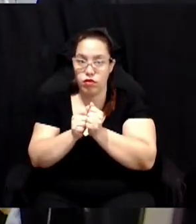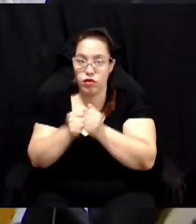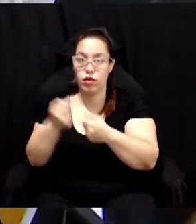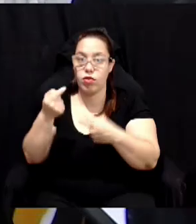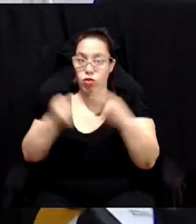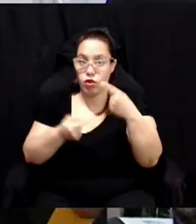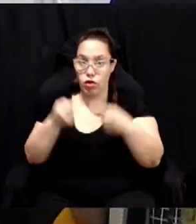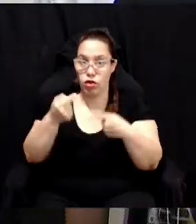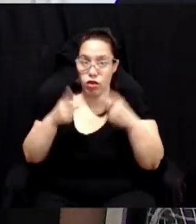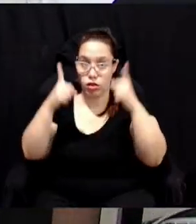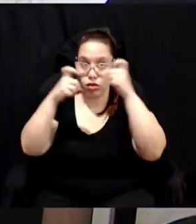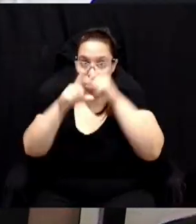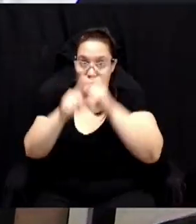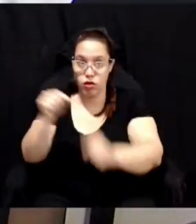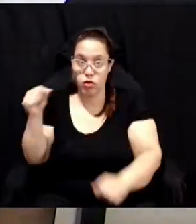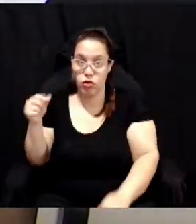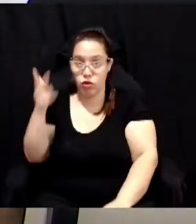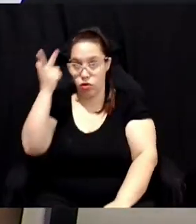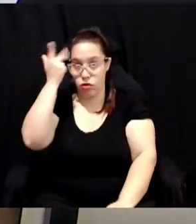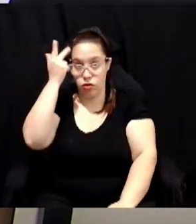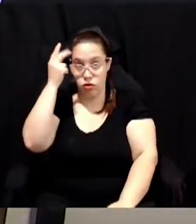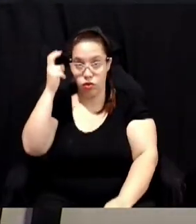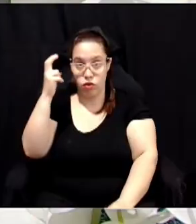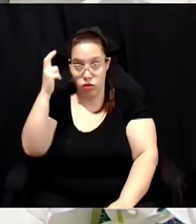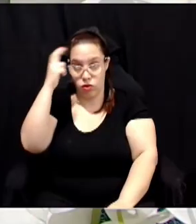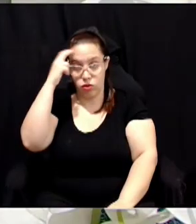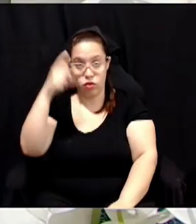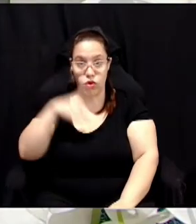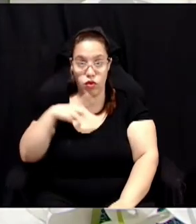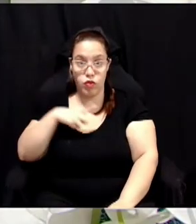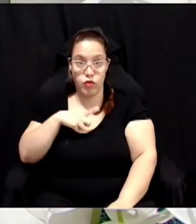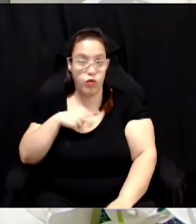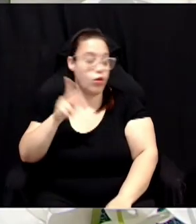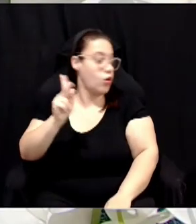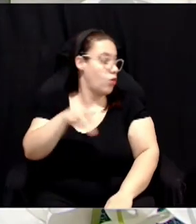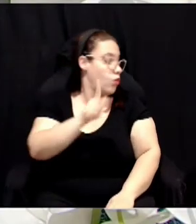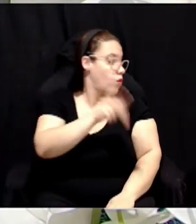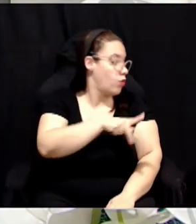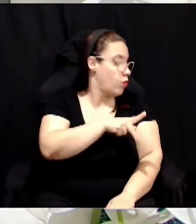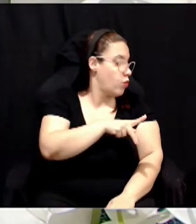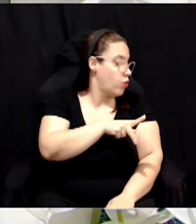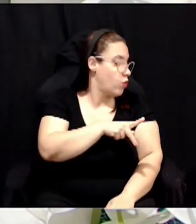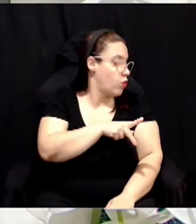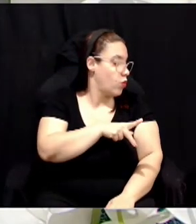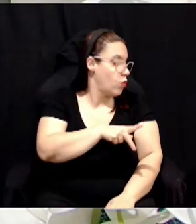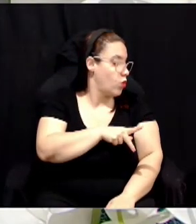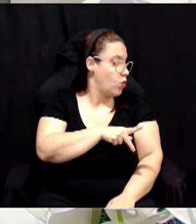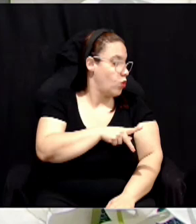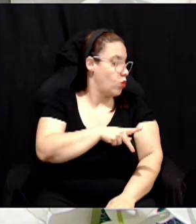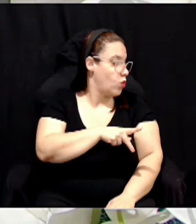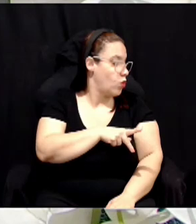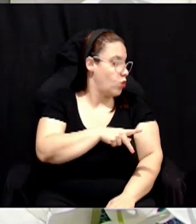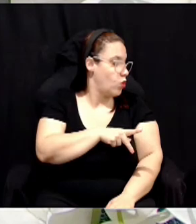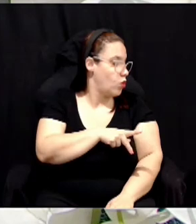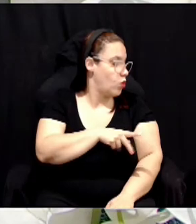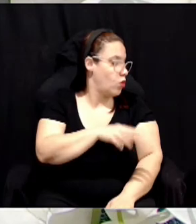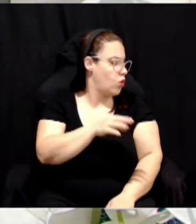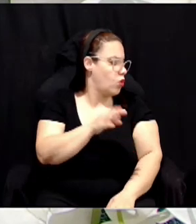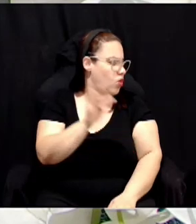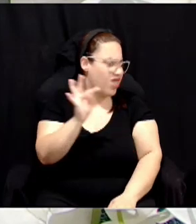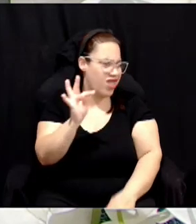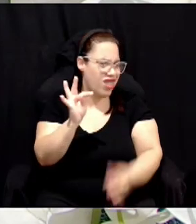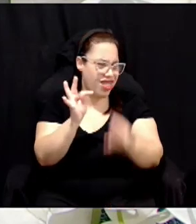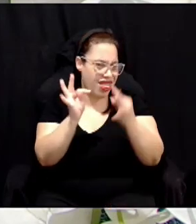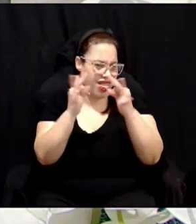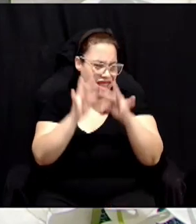sair do lugar comum e da cultura que eles têm. Ô professor, com enfim, tecnologia, nova